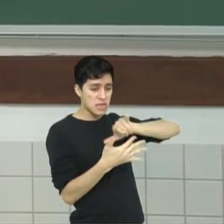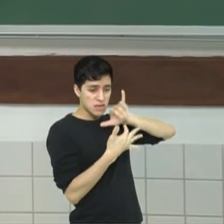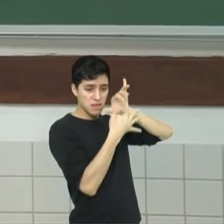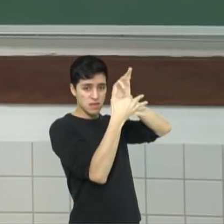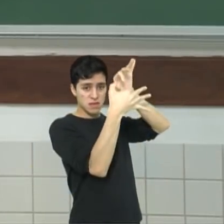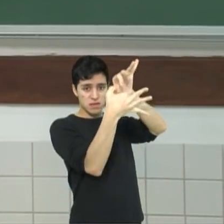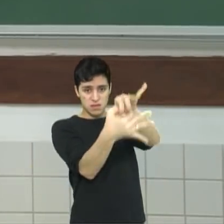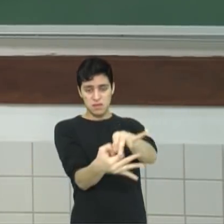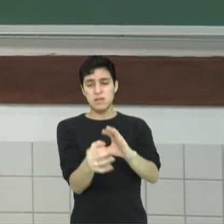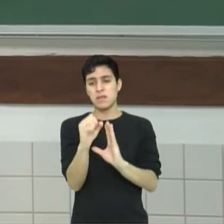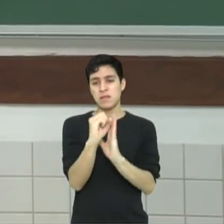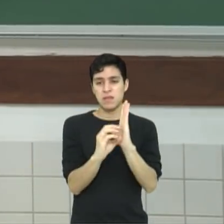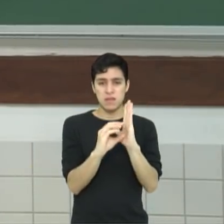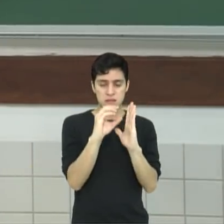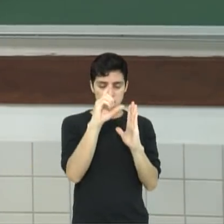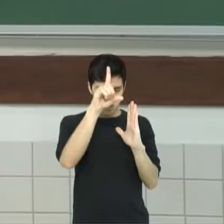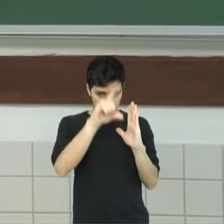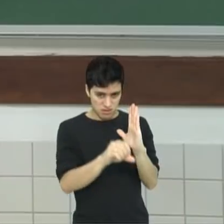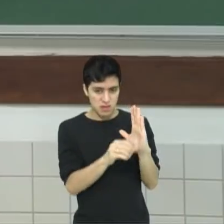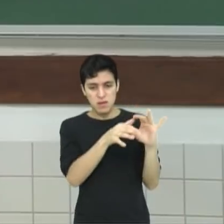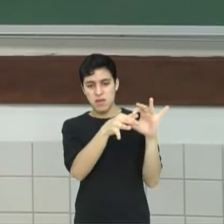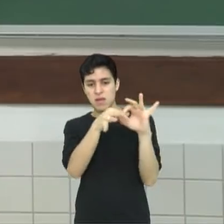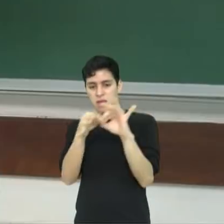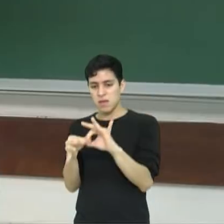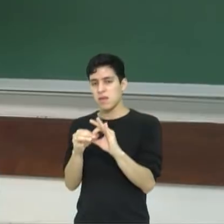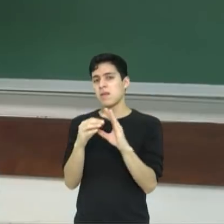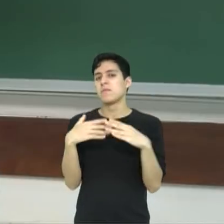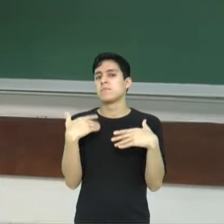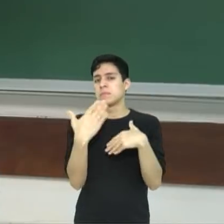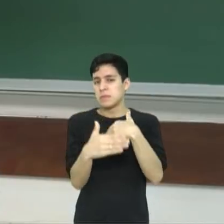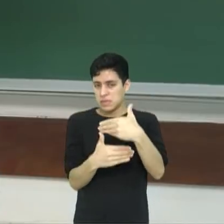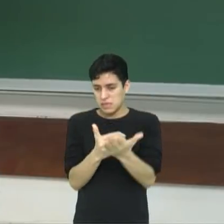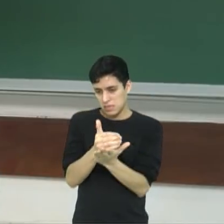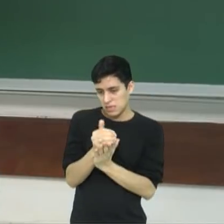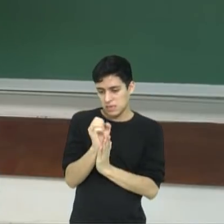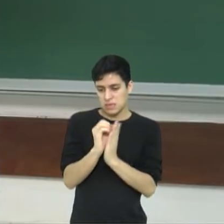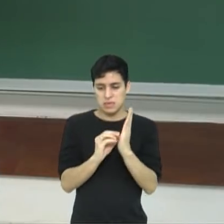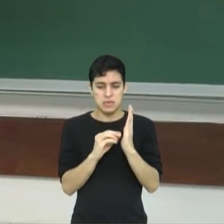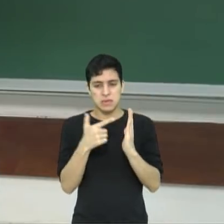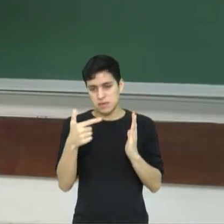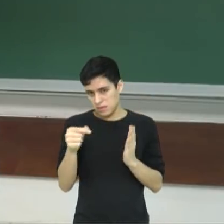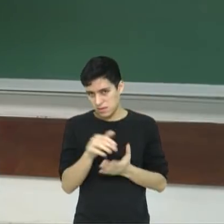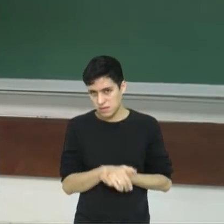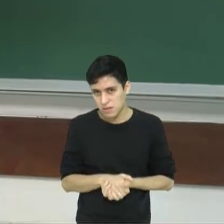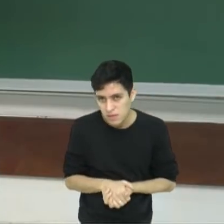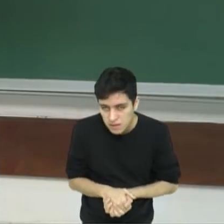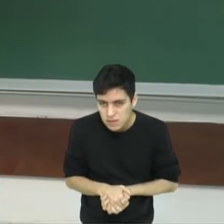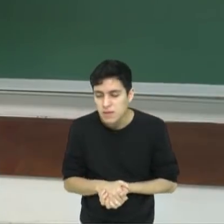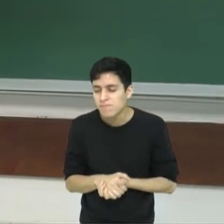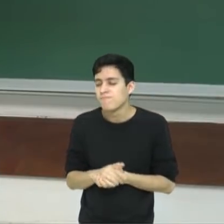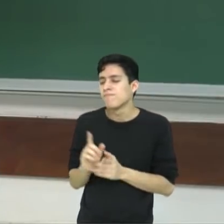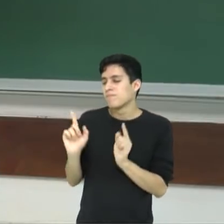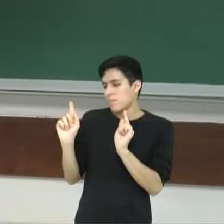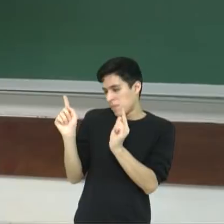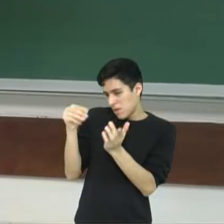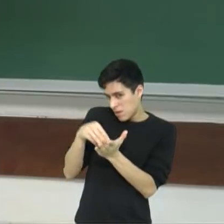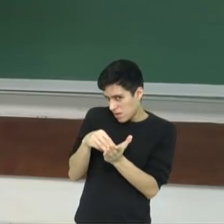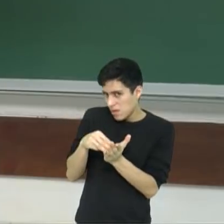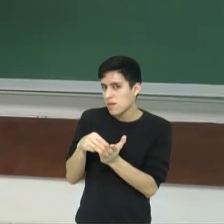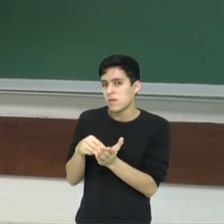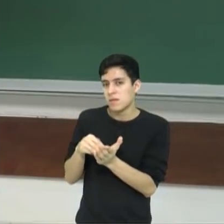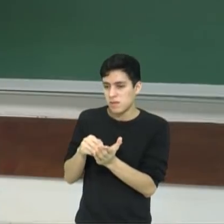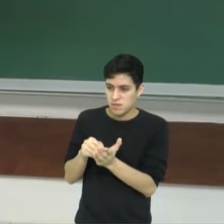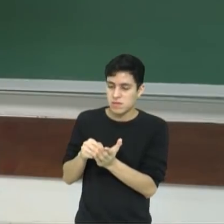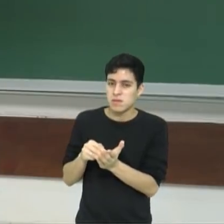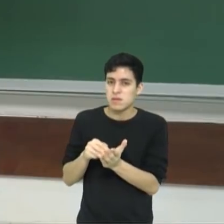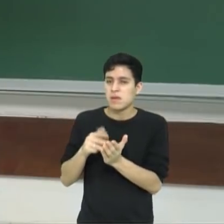contexto, século XIX, todo um contexto, início do século XX, e um dos motivos que